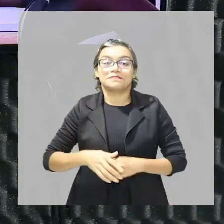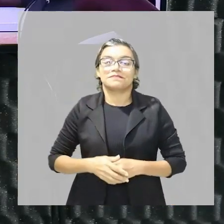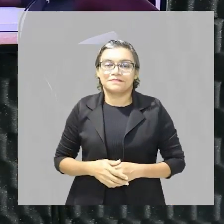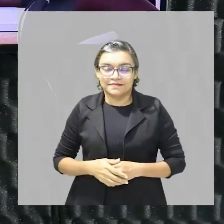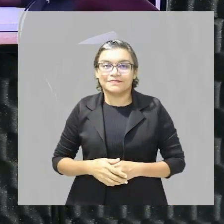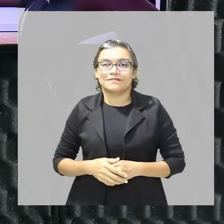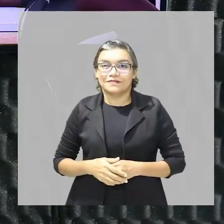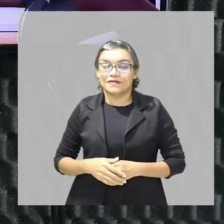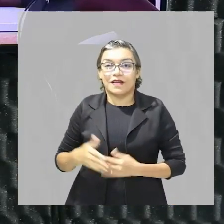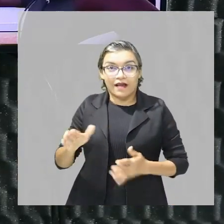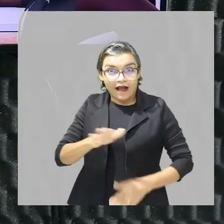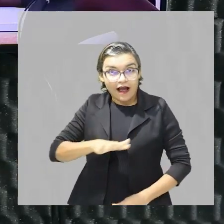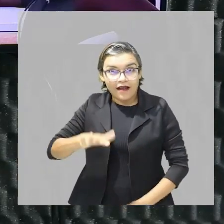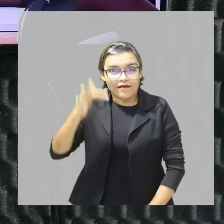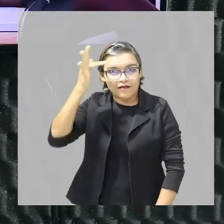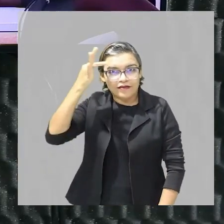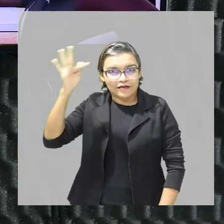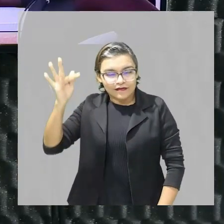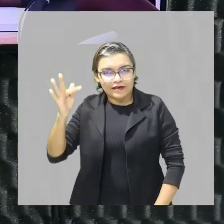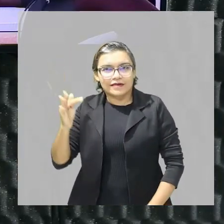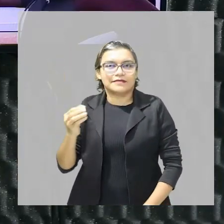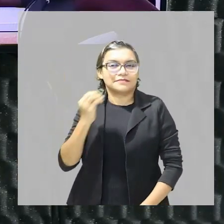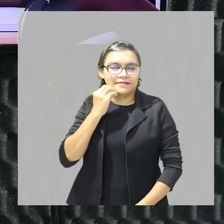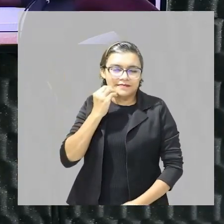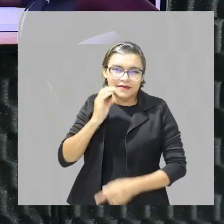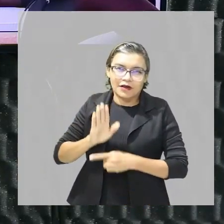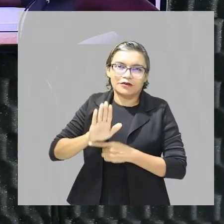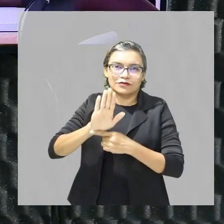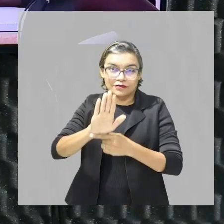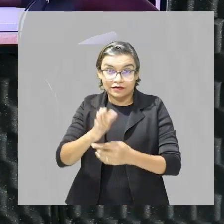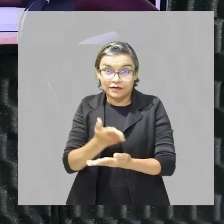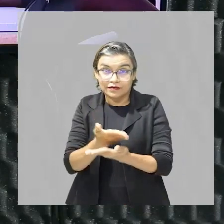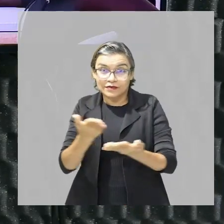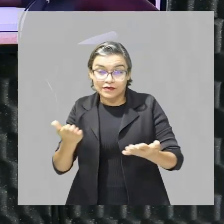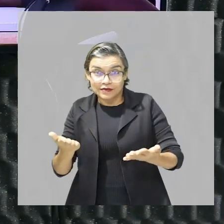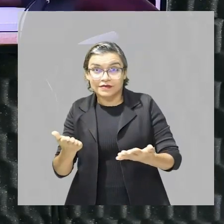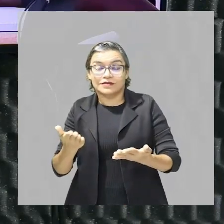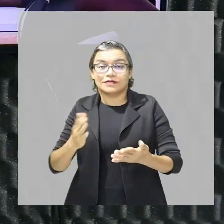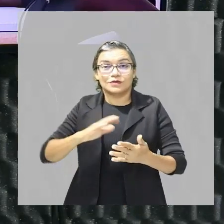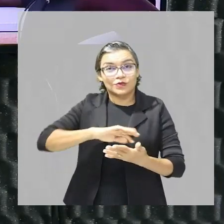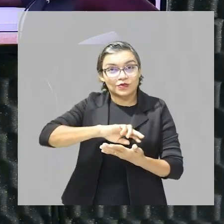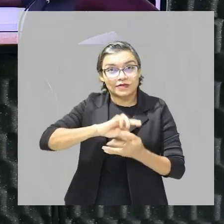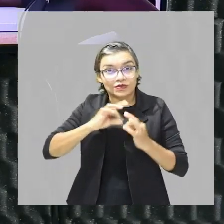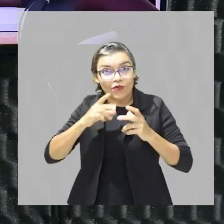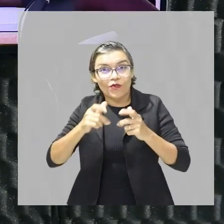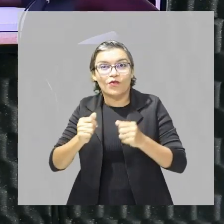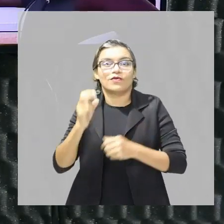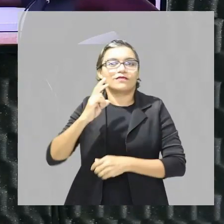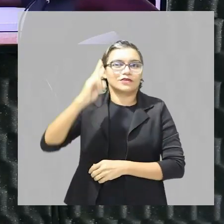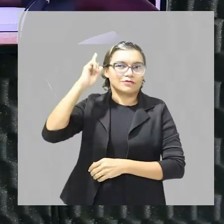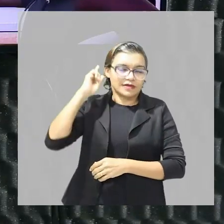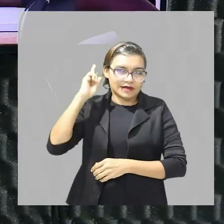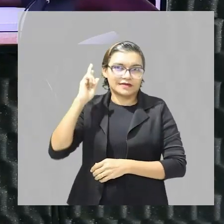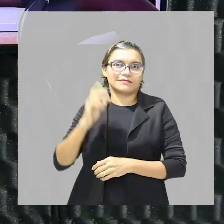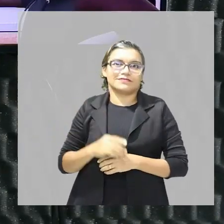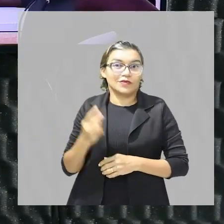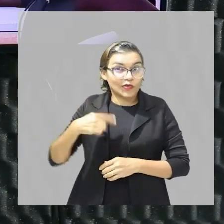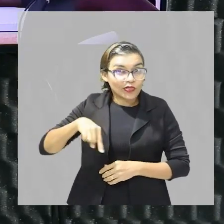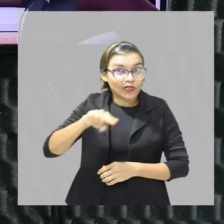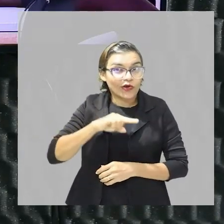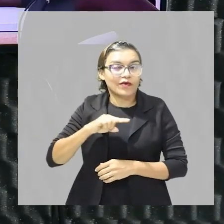tentando contribuir com vocês aqui com todos os vestibulares todas as reflexões que a gente pode desenvolver a partir da